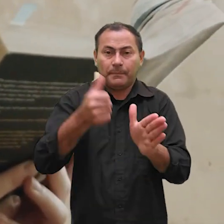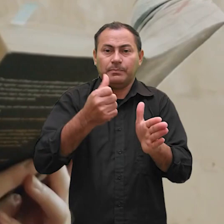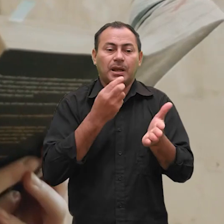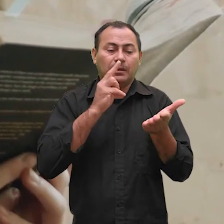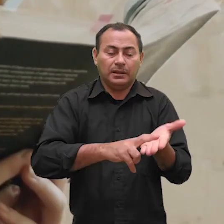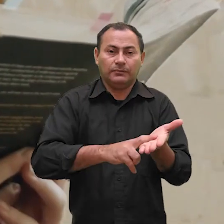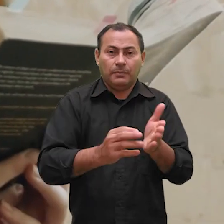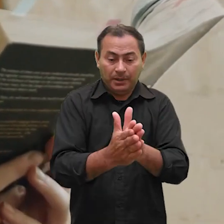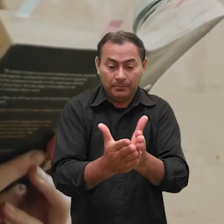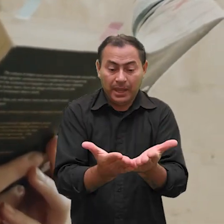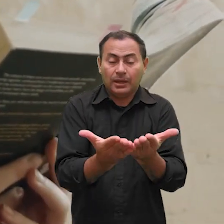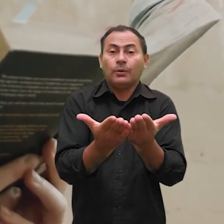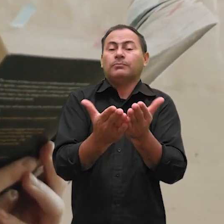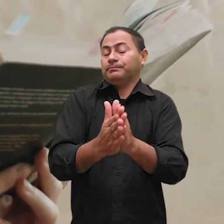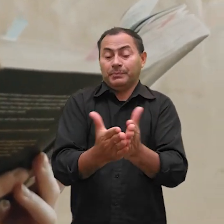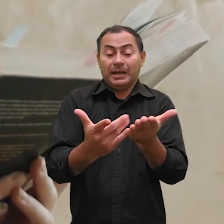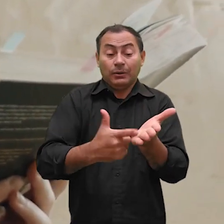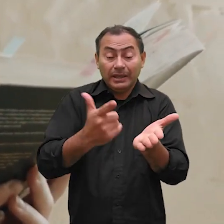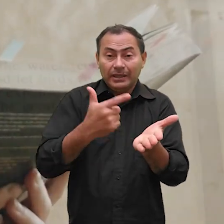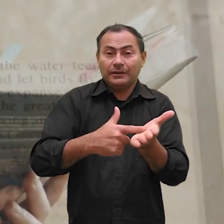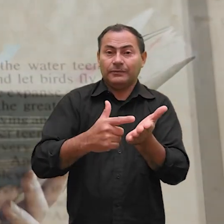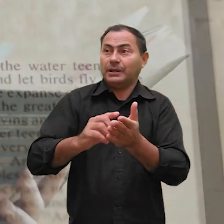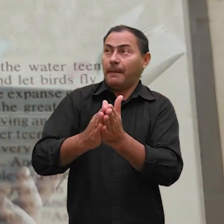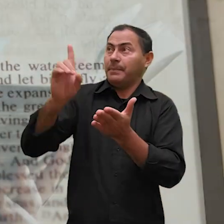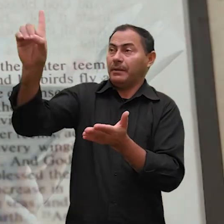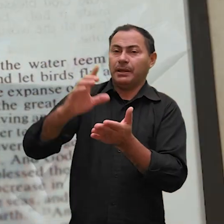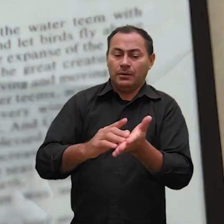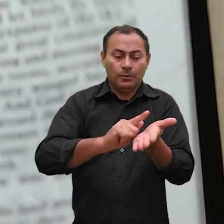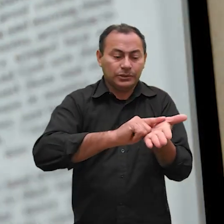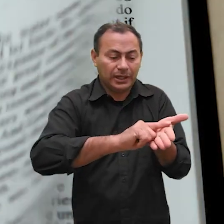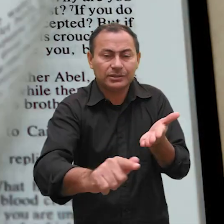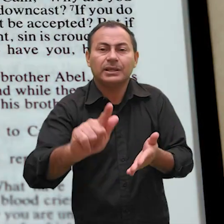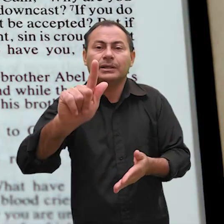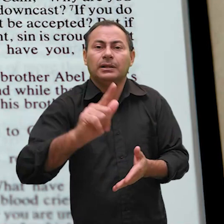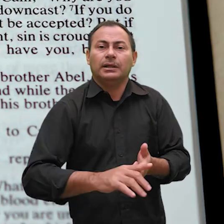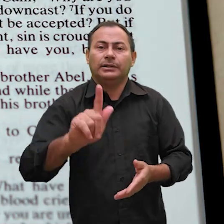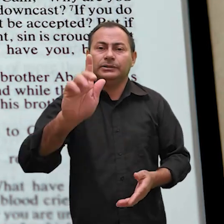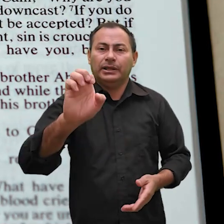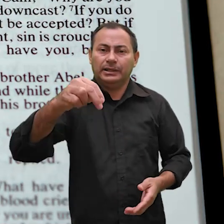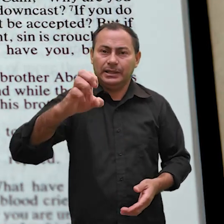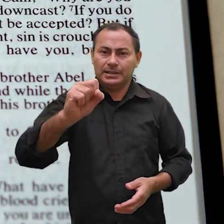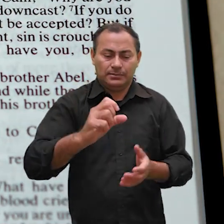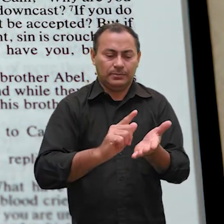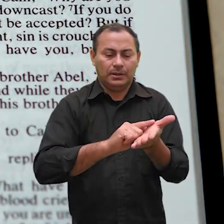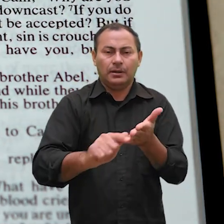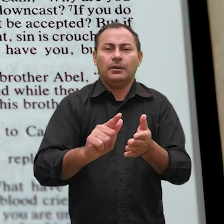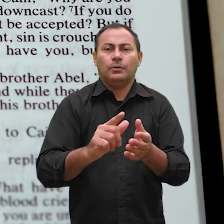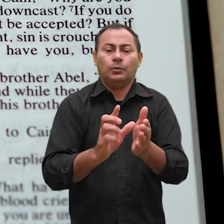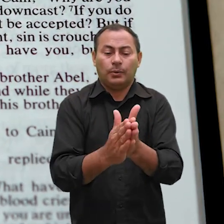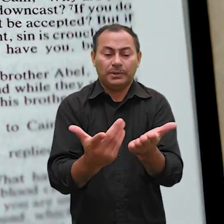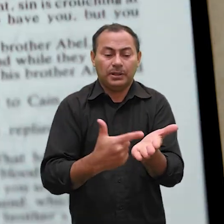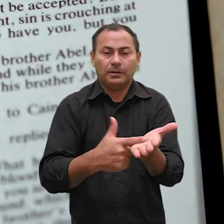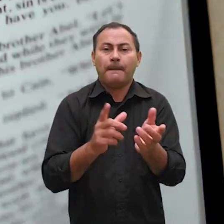estudo do primeiro livro da Bíblia, o livro de Gênesis. O livro de Gênesis fala sobre o começo. A palavra Gênesis, o